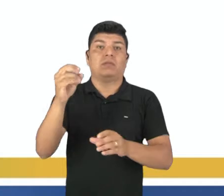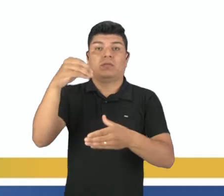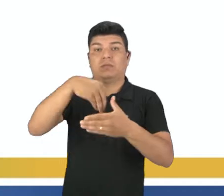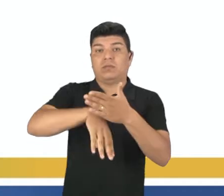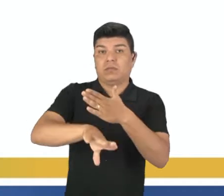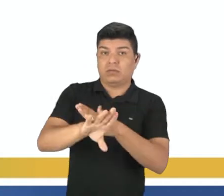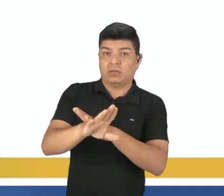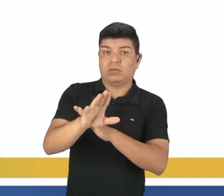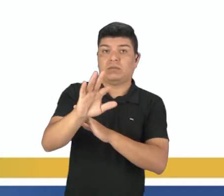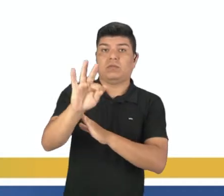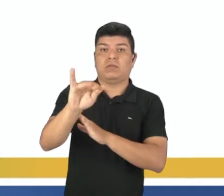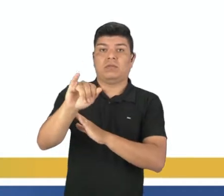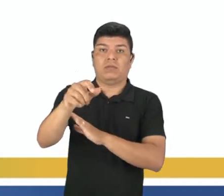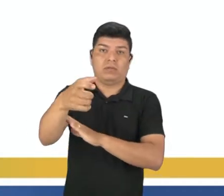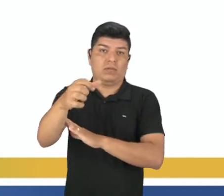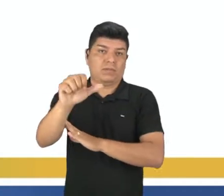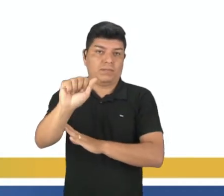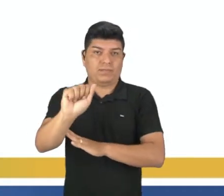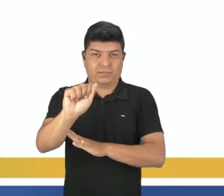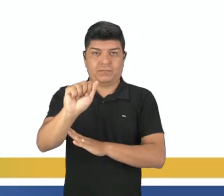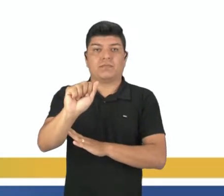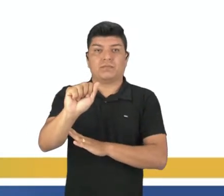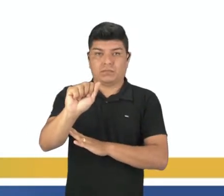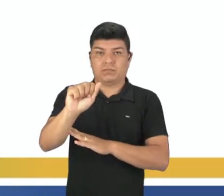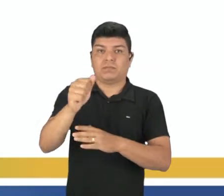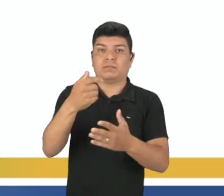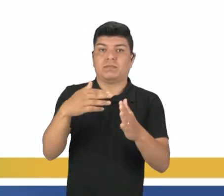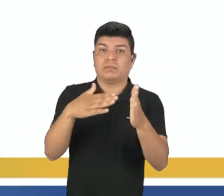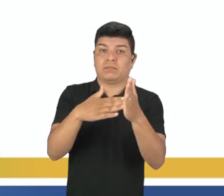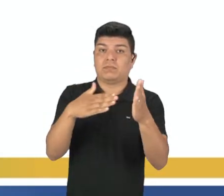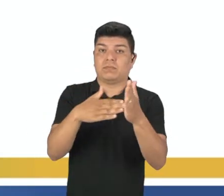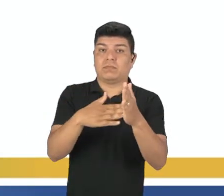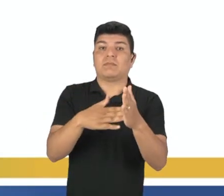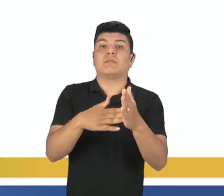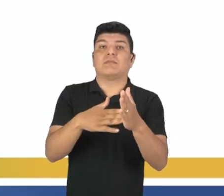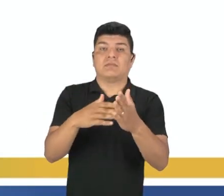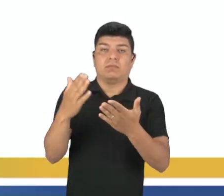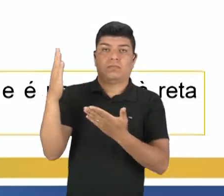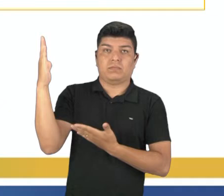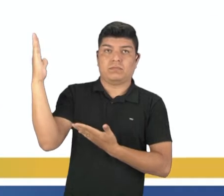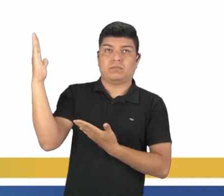um feixe de retas paralelas interceptadas aí por uma transversal.